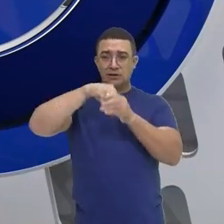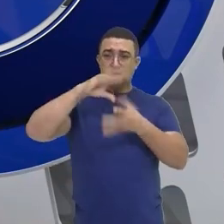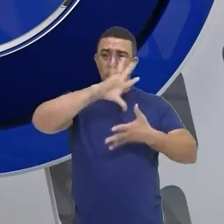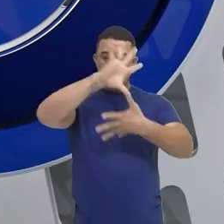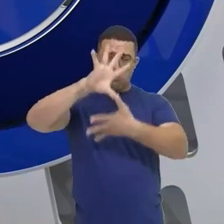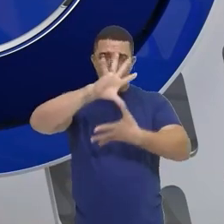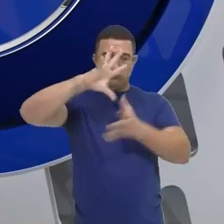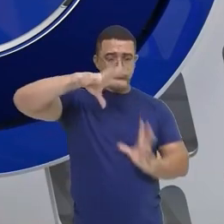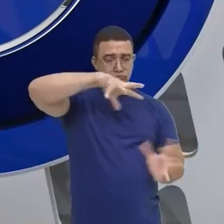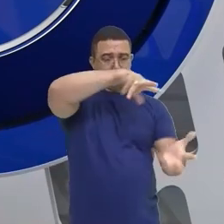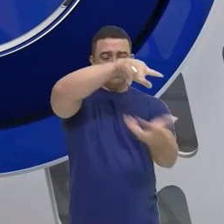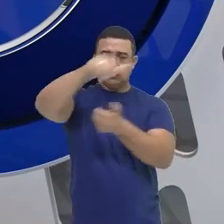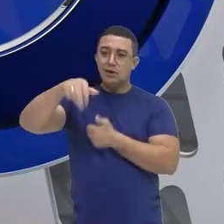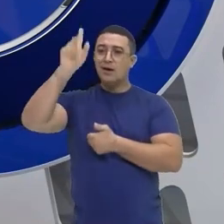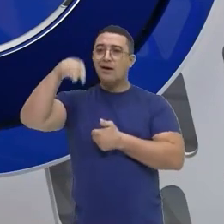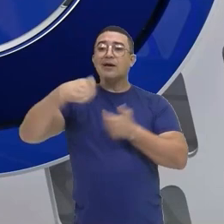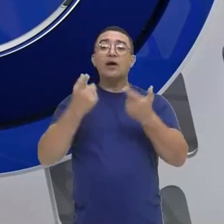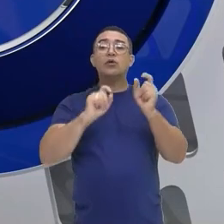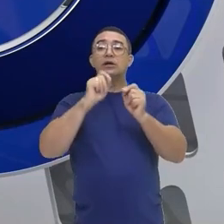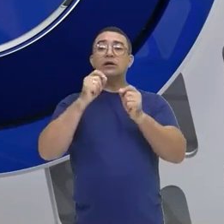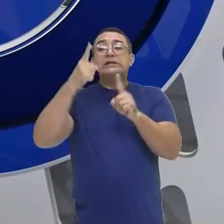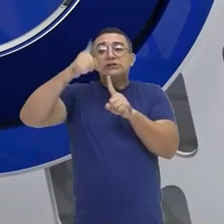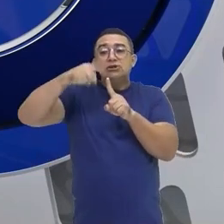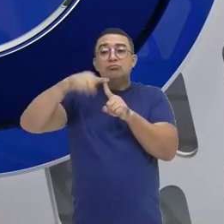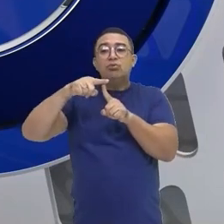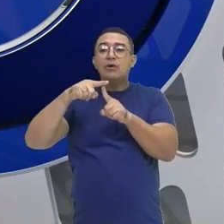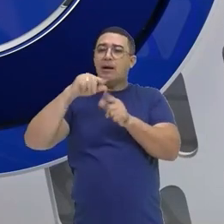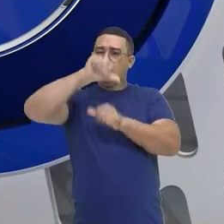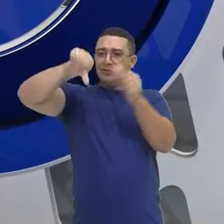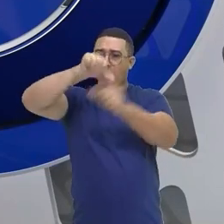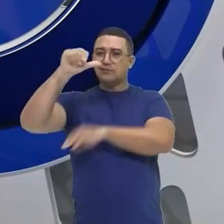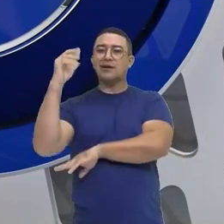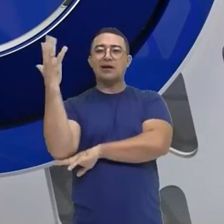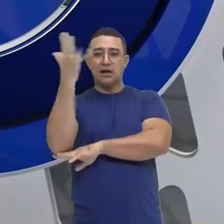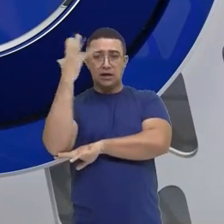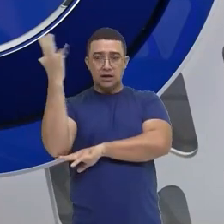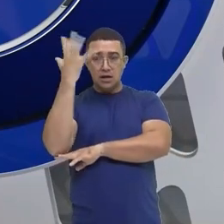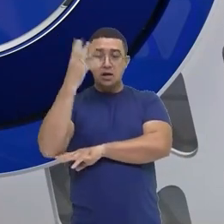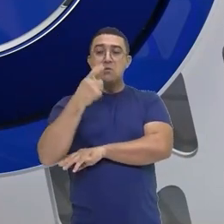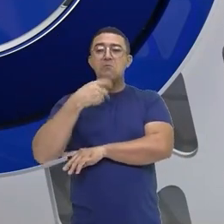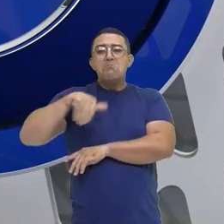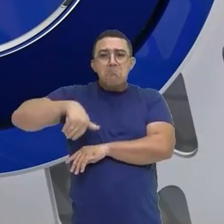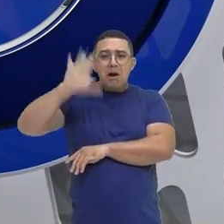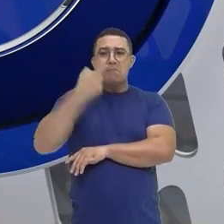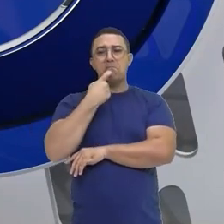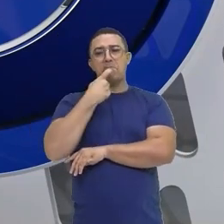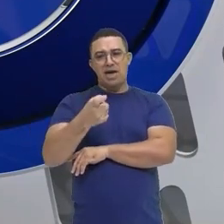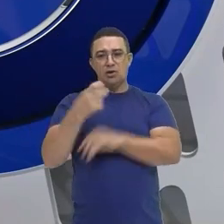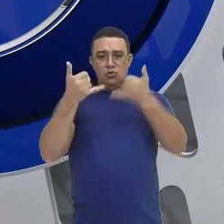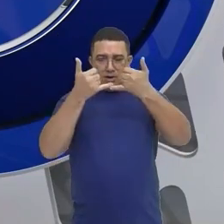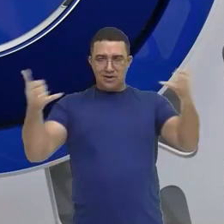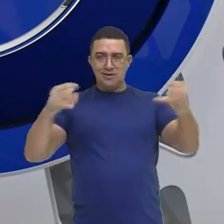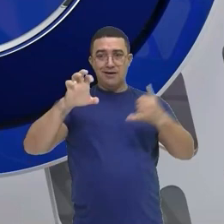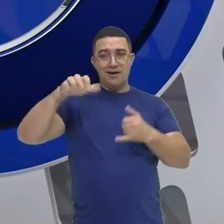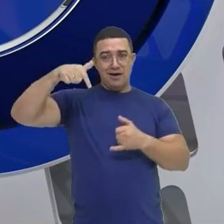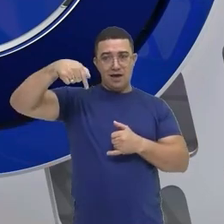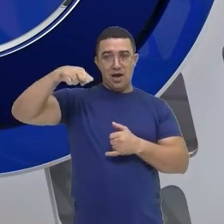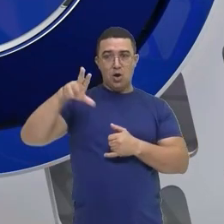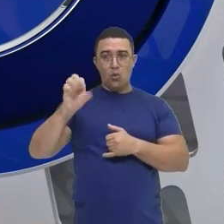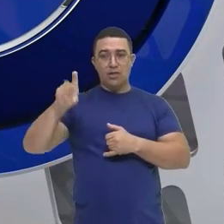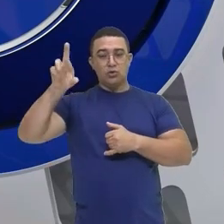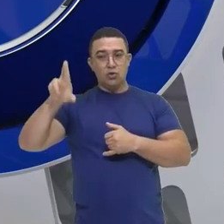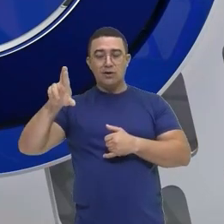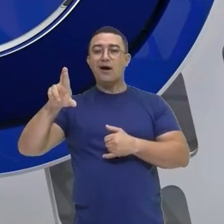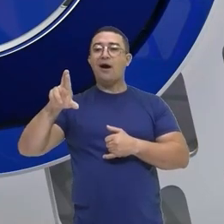mapa mundi, que são as zonas climáticas. Quanto mais próximo você está da linha do Equador, as temperaturas, elas estão